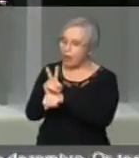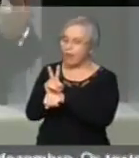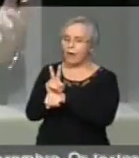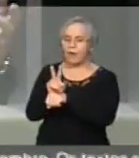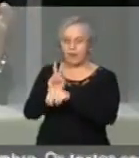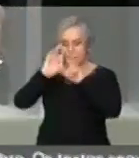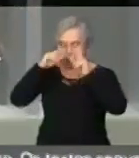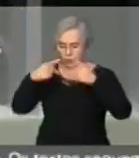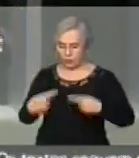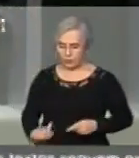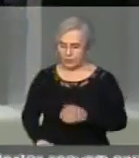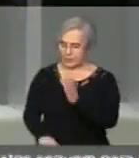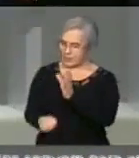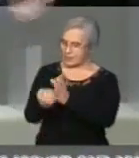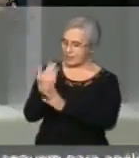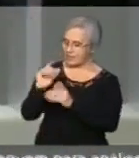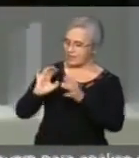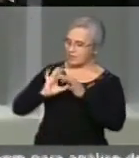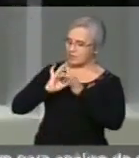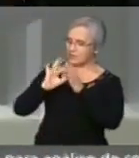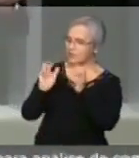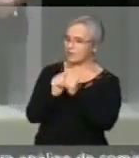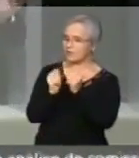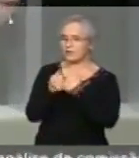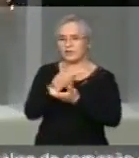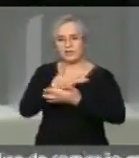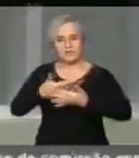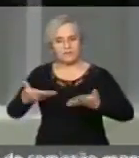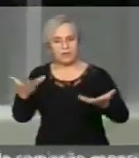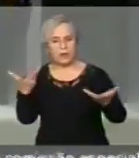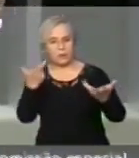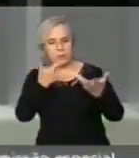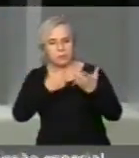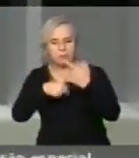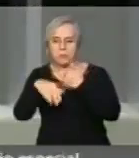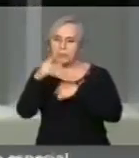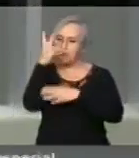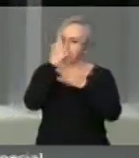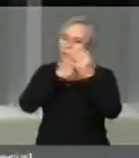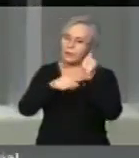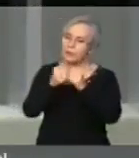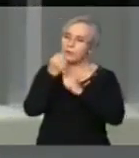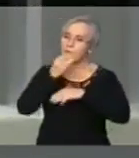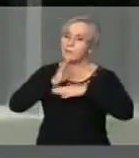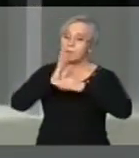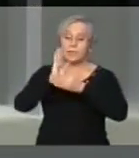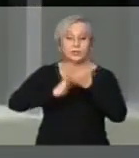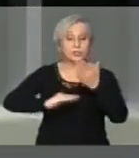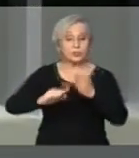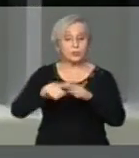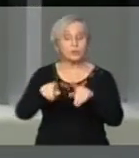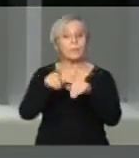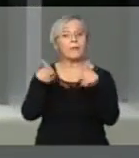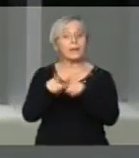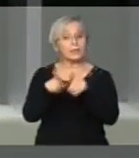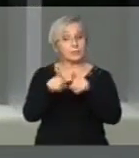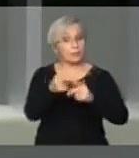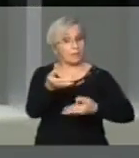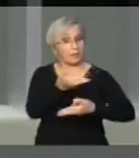sua livre criação em coisas úteis e belas para o benefício de todos, mas também a